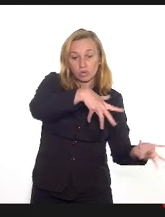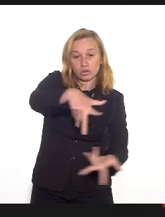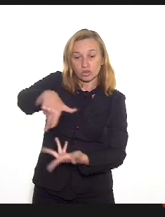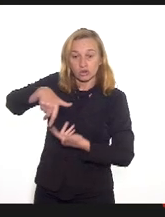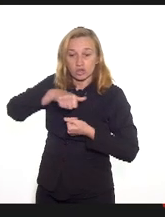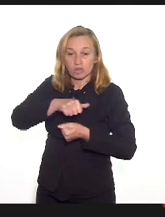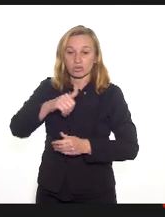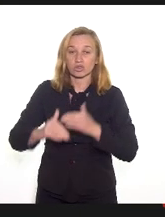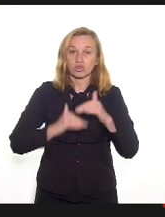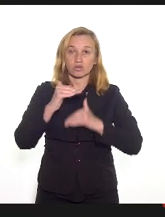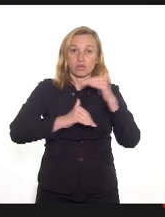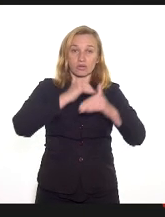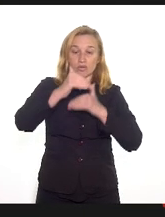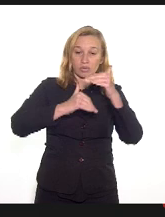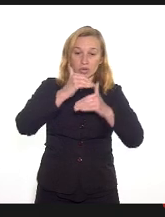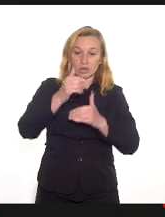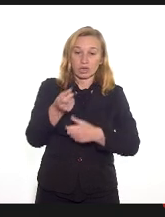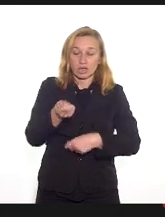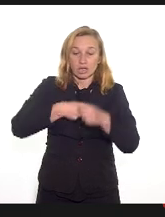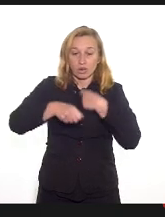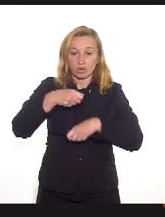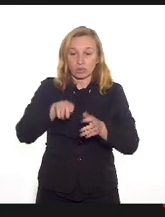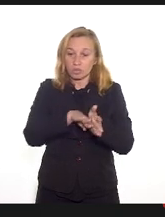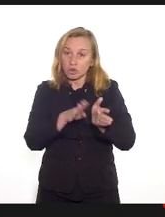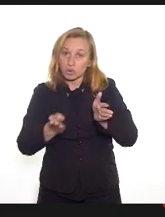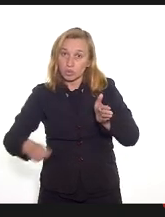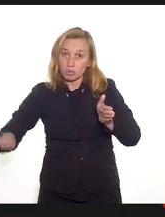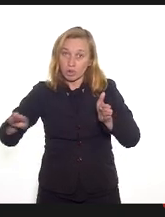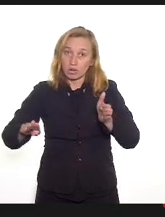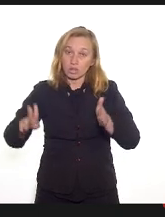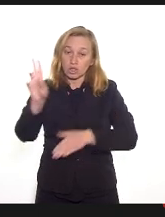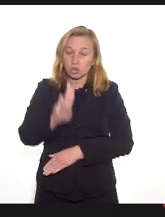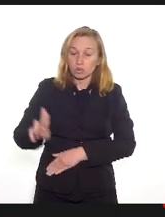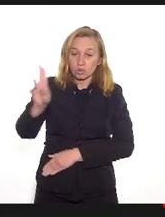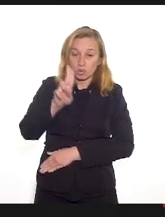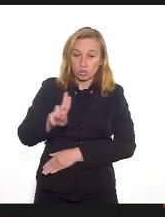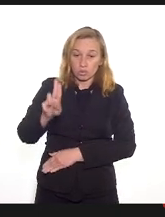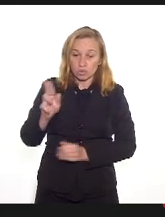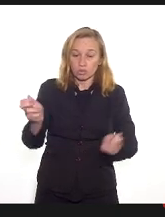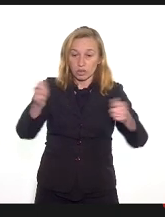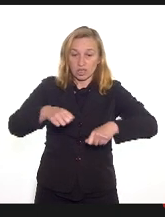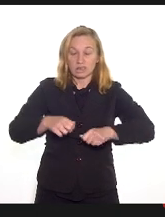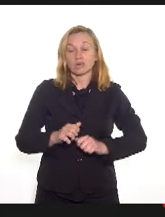de desenvolvimento da economia do mar e da utilização desse potencial.